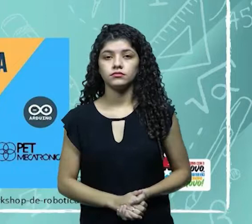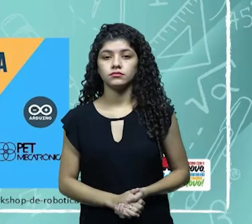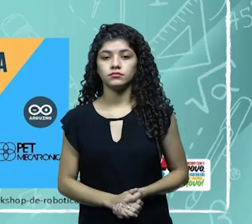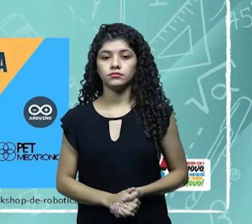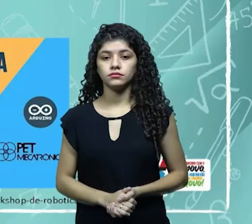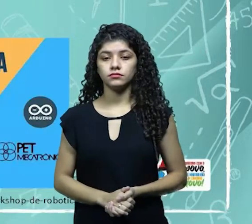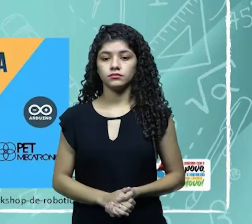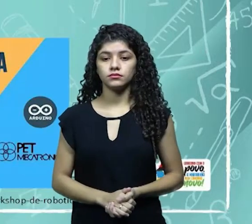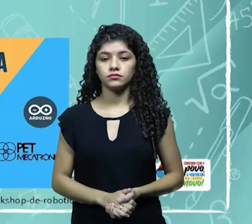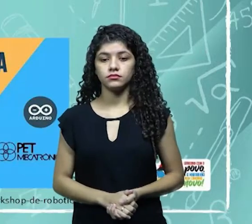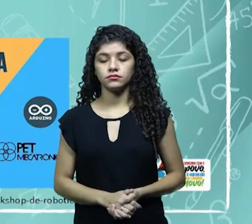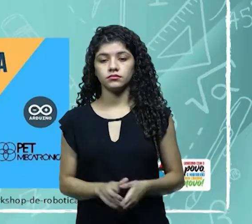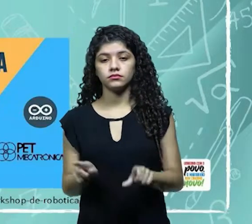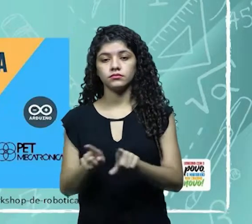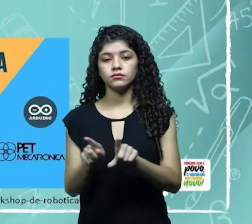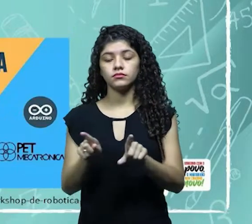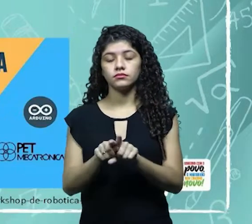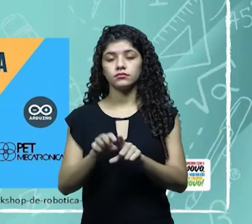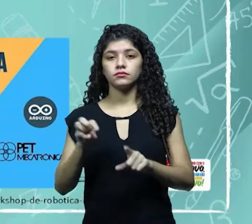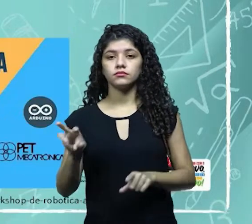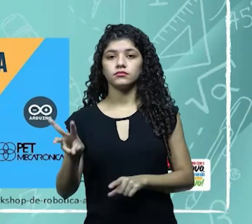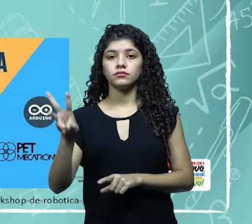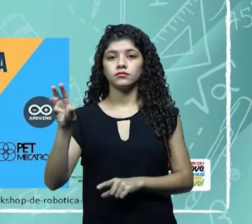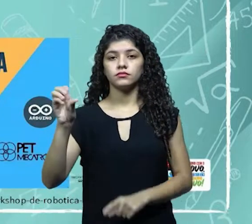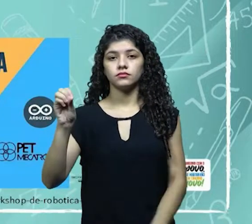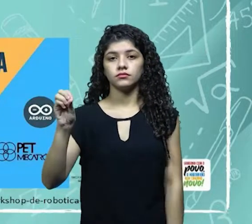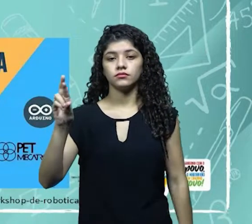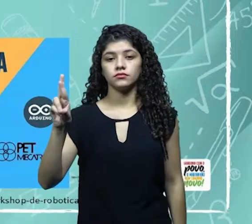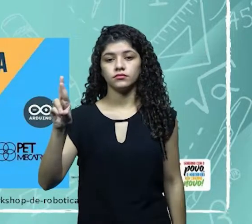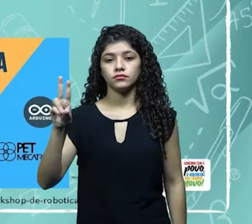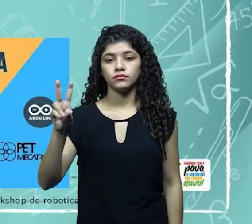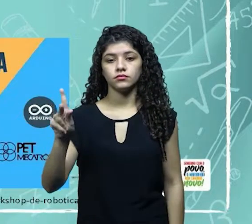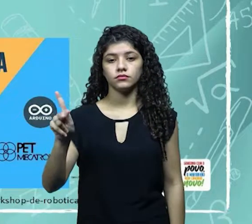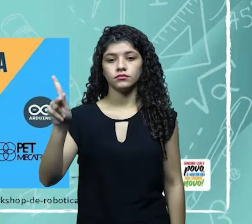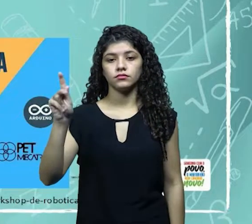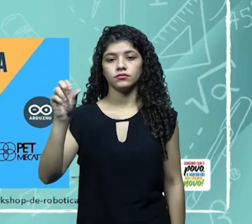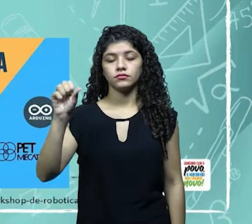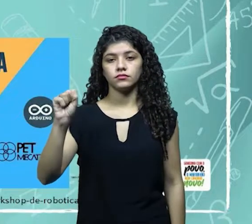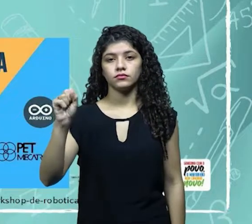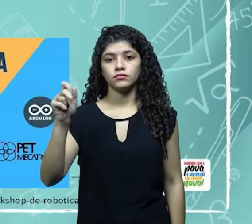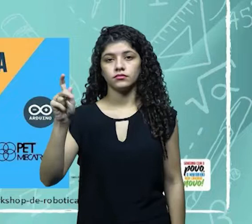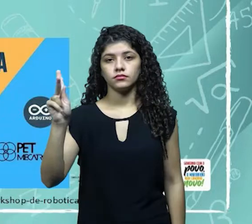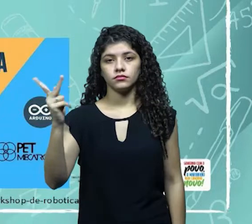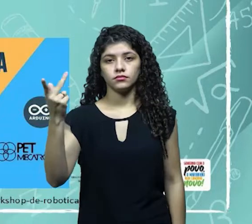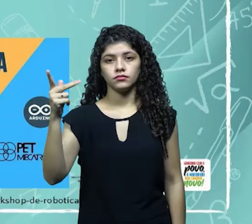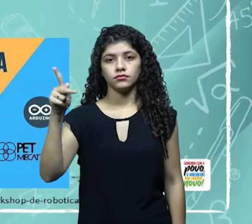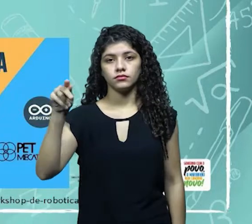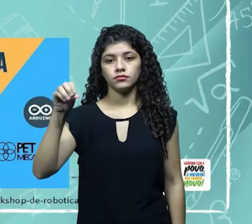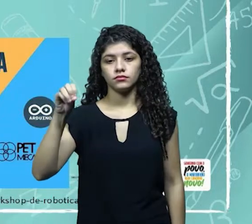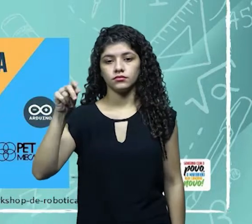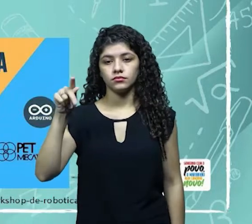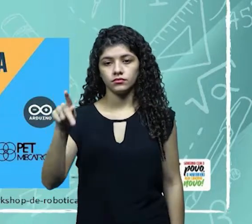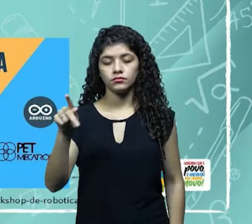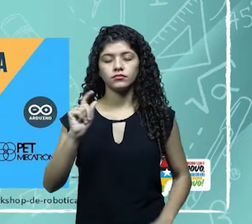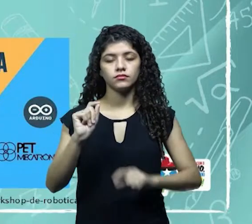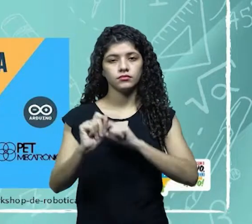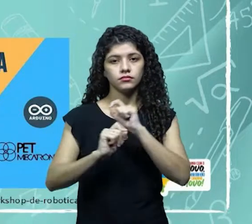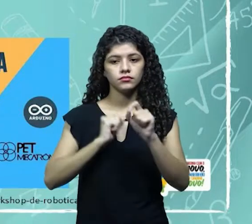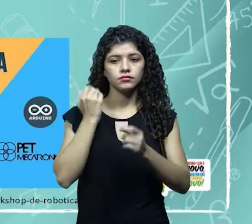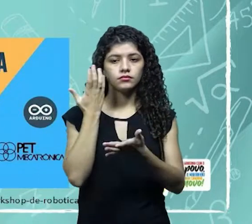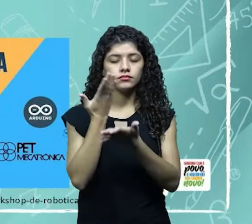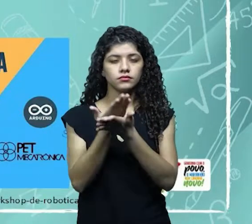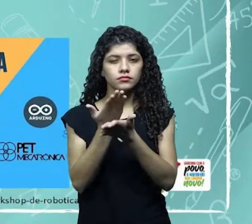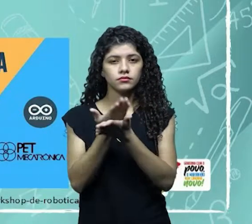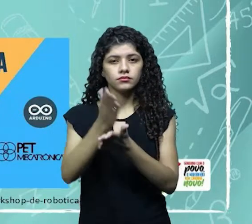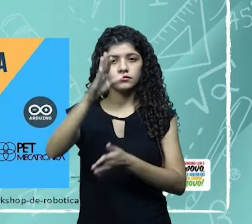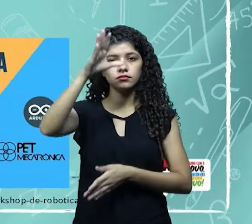que se encontram em lugares diferentes então é uma vida uma vida eu conferências né online e claro né o workshop